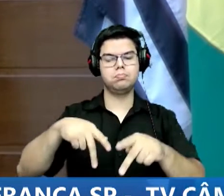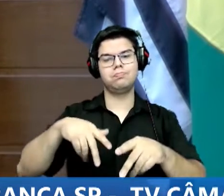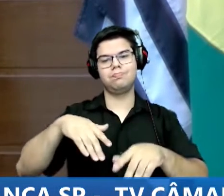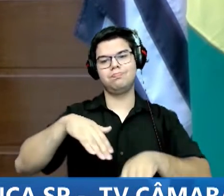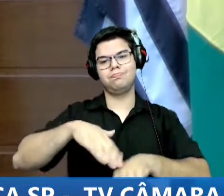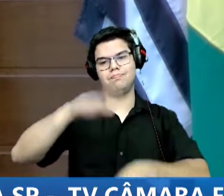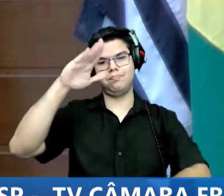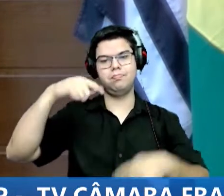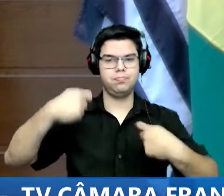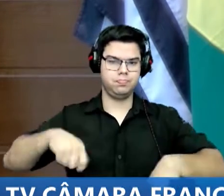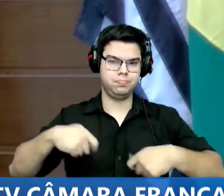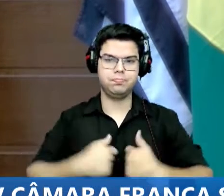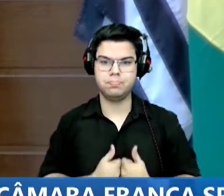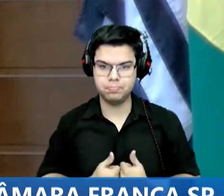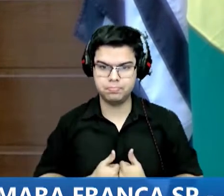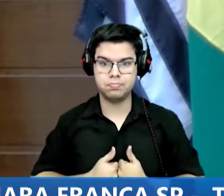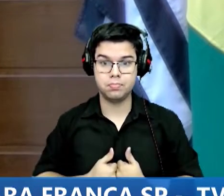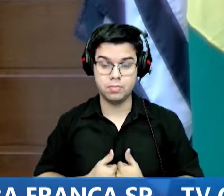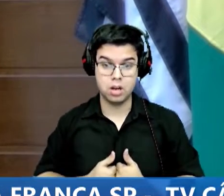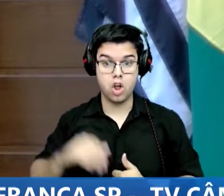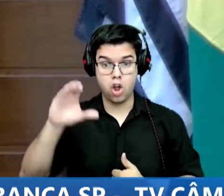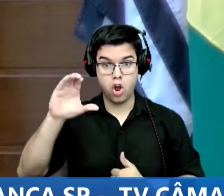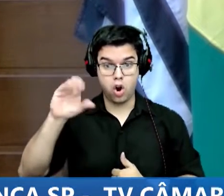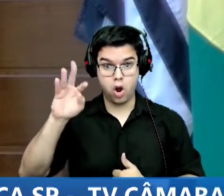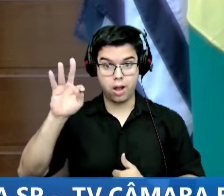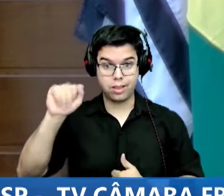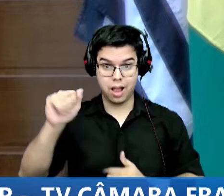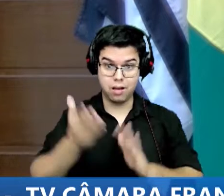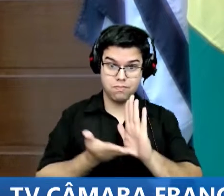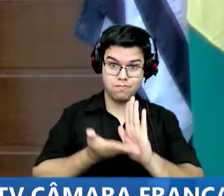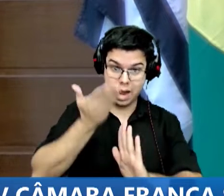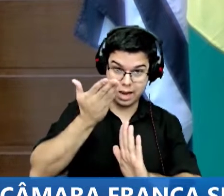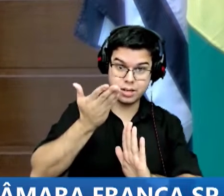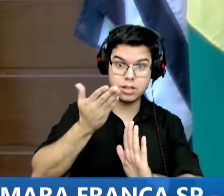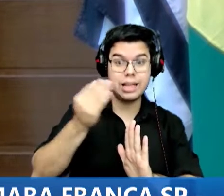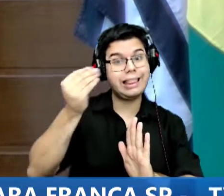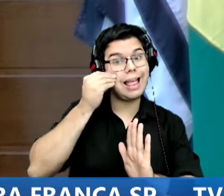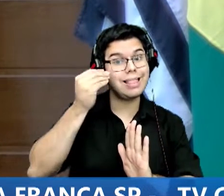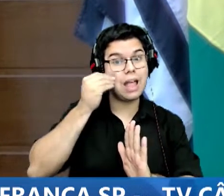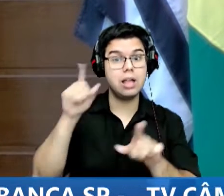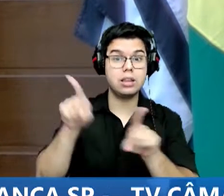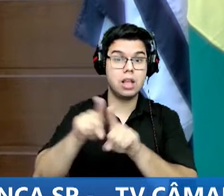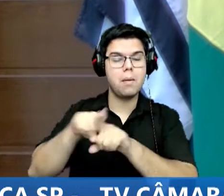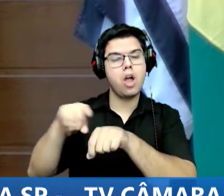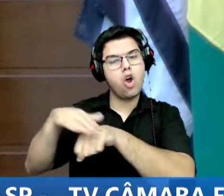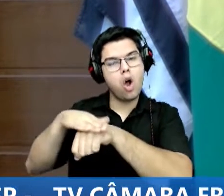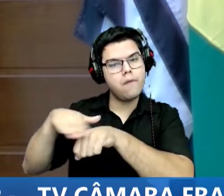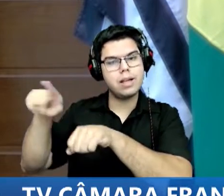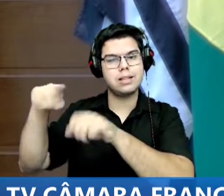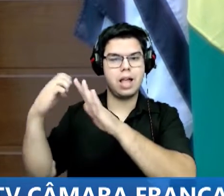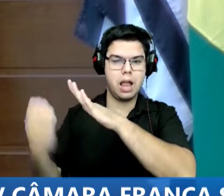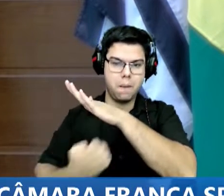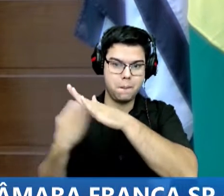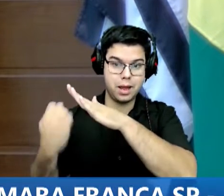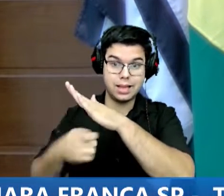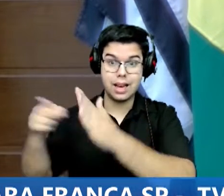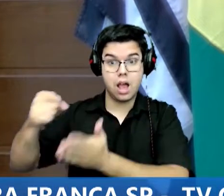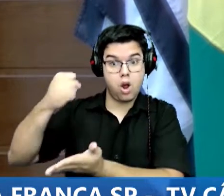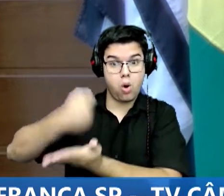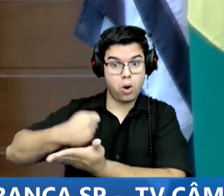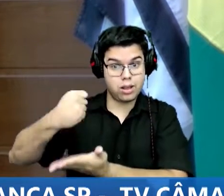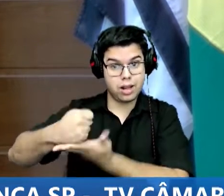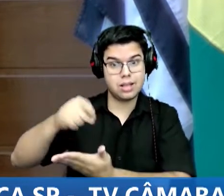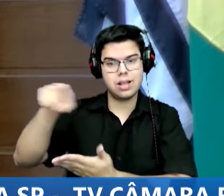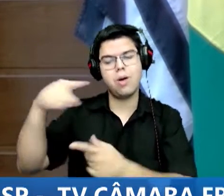cota, algo que nós buscamos fazer foi sensibilizar as empresas que na contratação, porque é muito natural